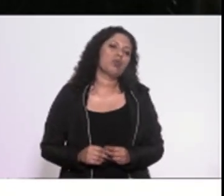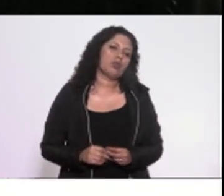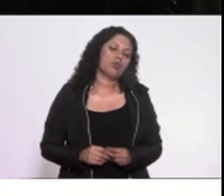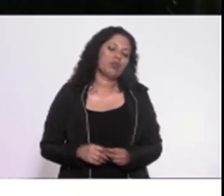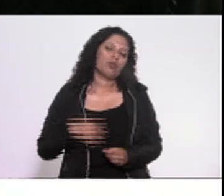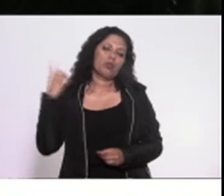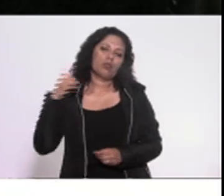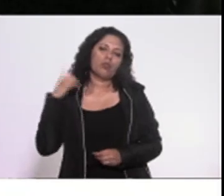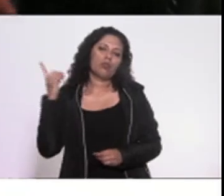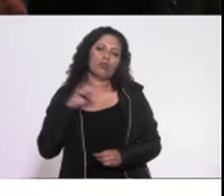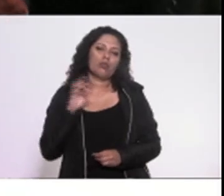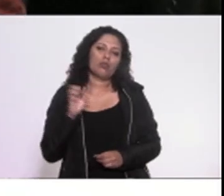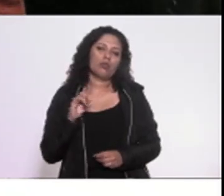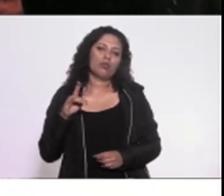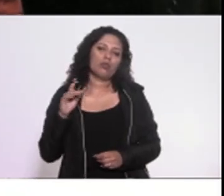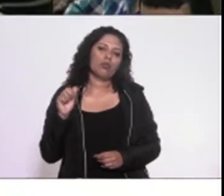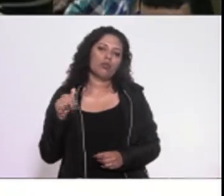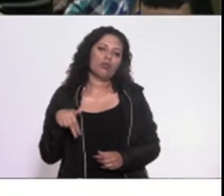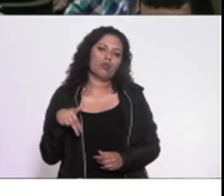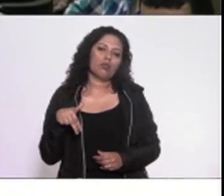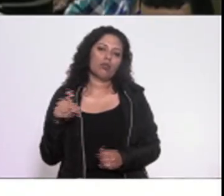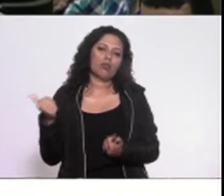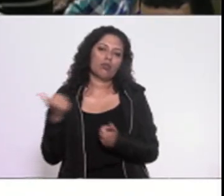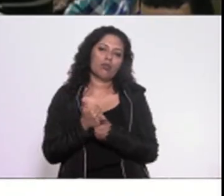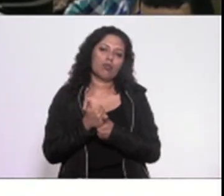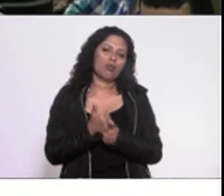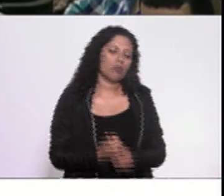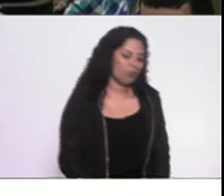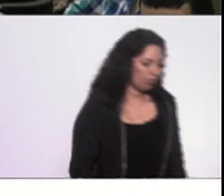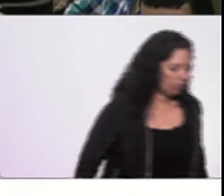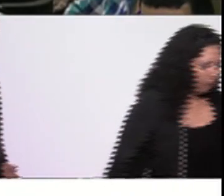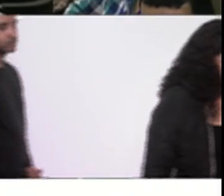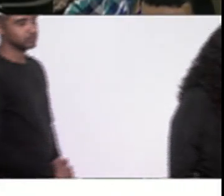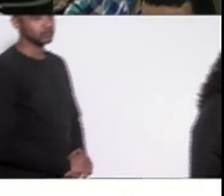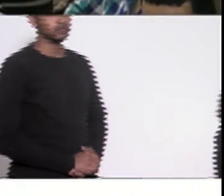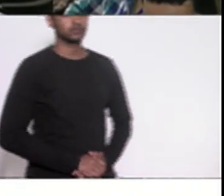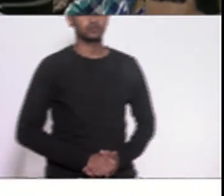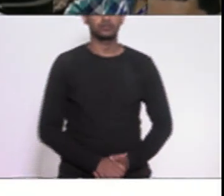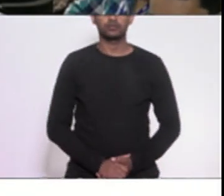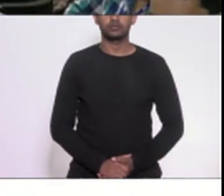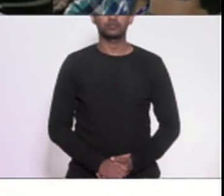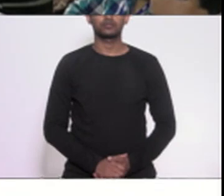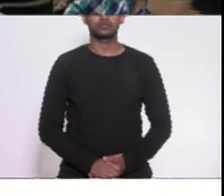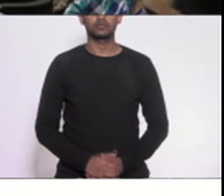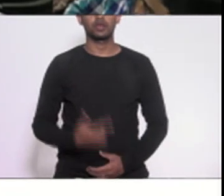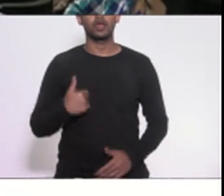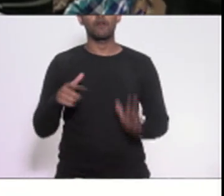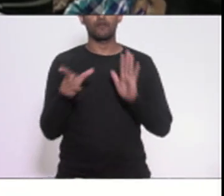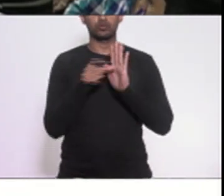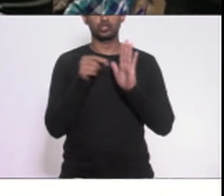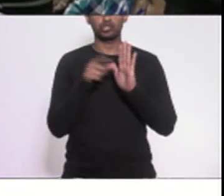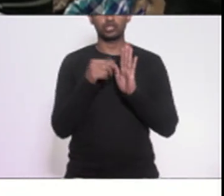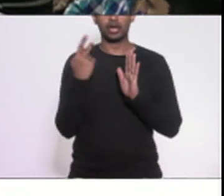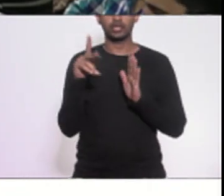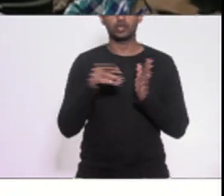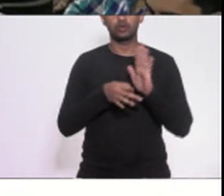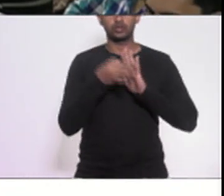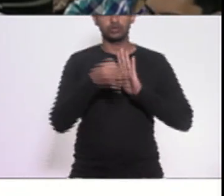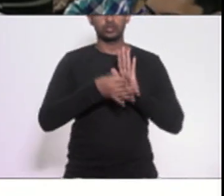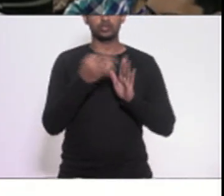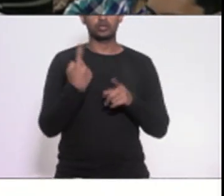Deputada Zeidane. Eu estou dando destaque à sua sugestão, deputado,